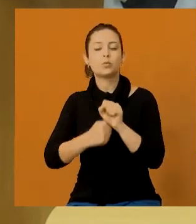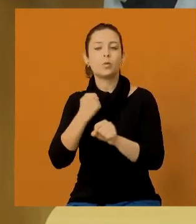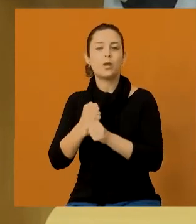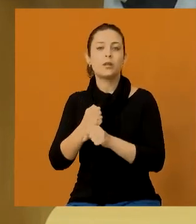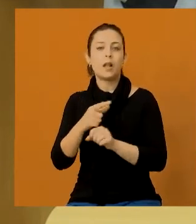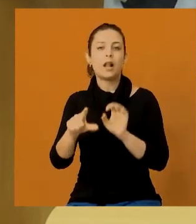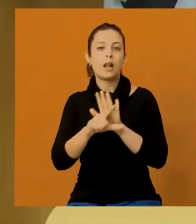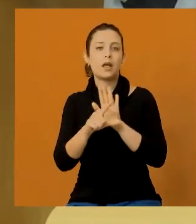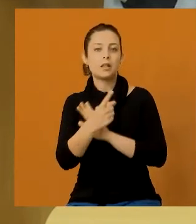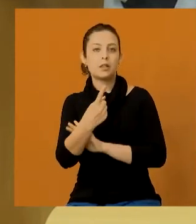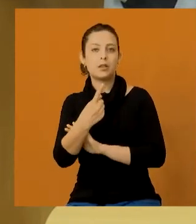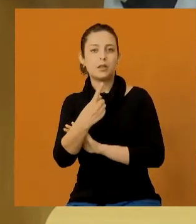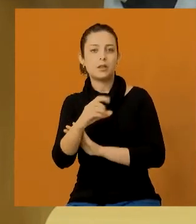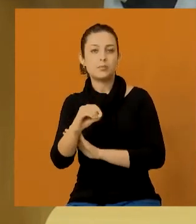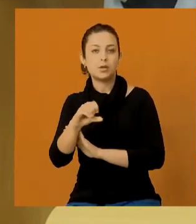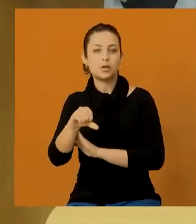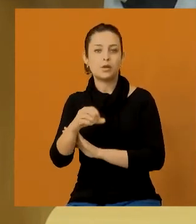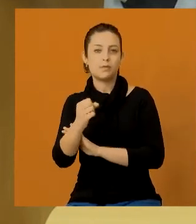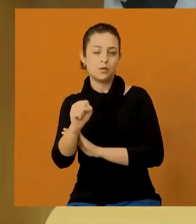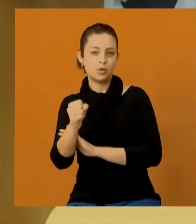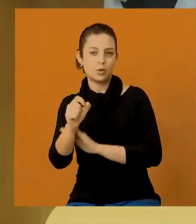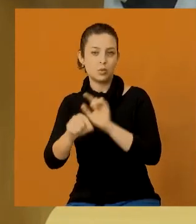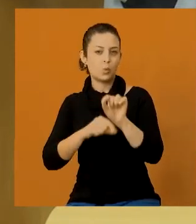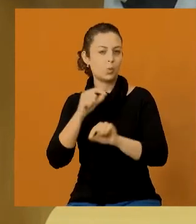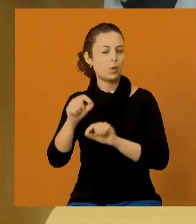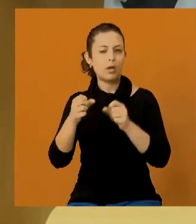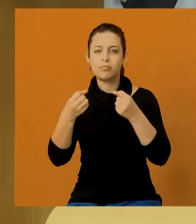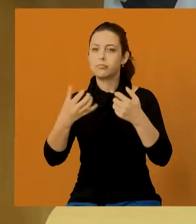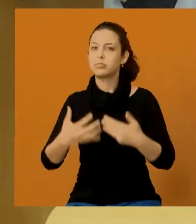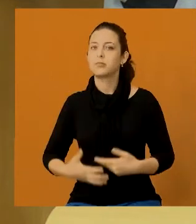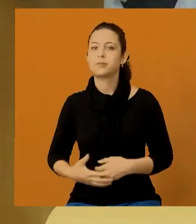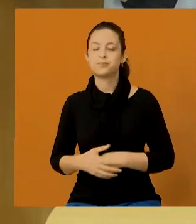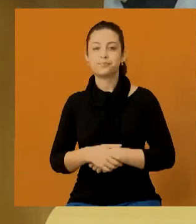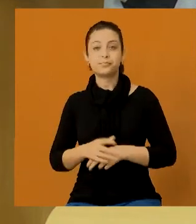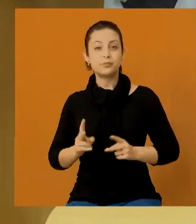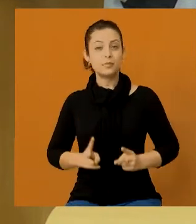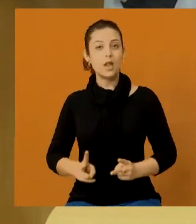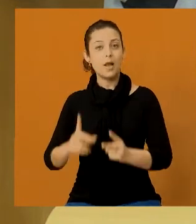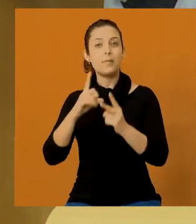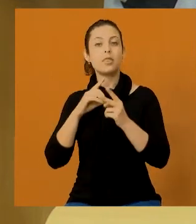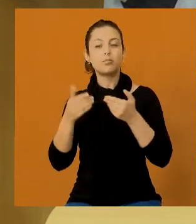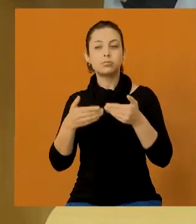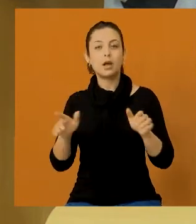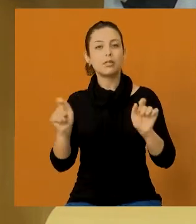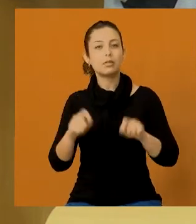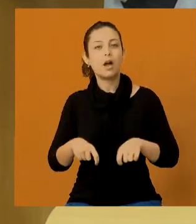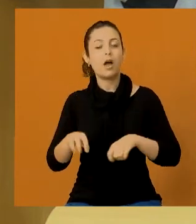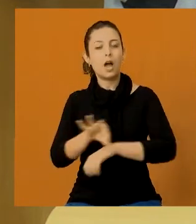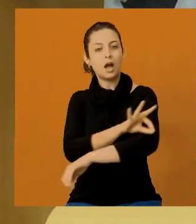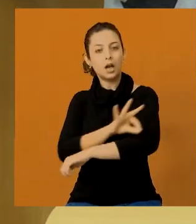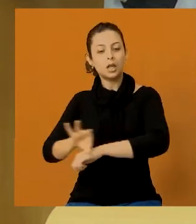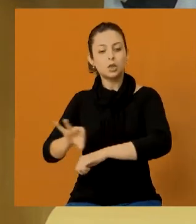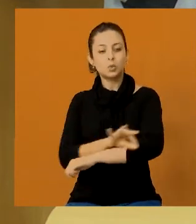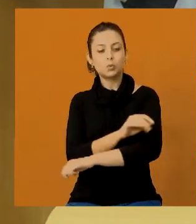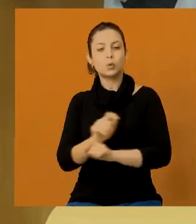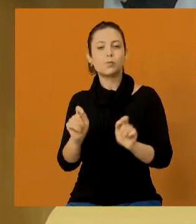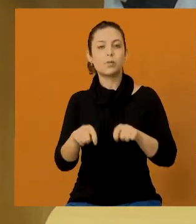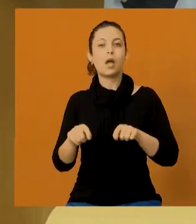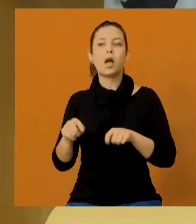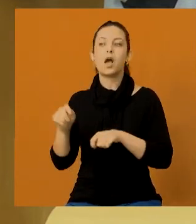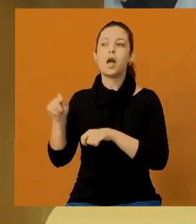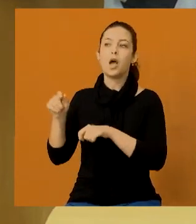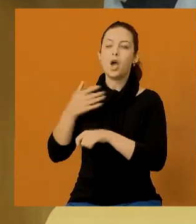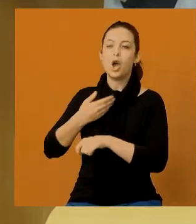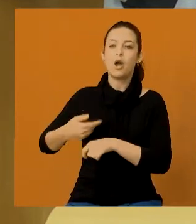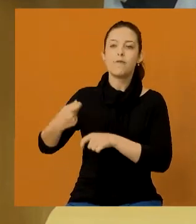número 10.098 de 2000, dispondo o seguinte: sempre que houver viabilidade arquitetônica, o poder público